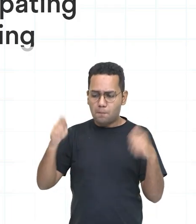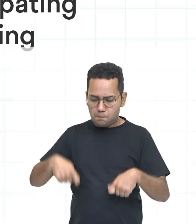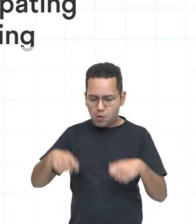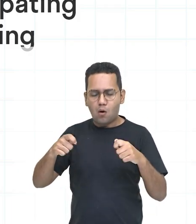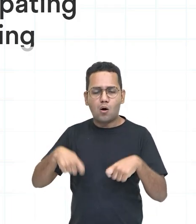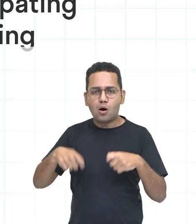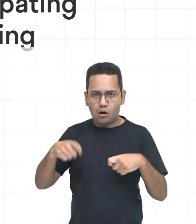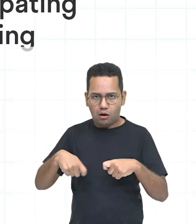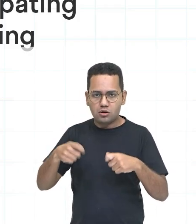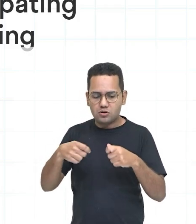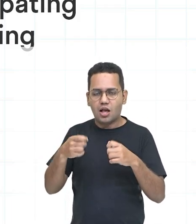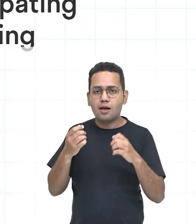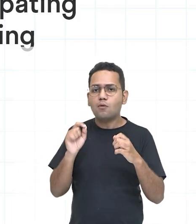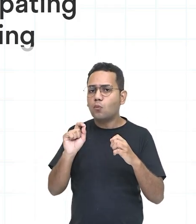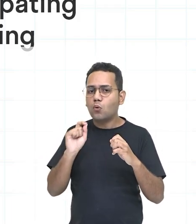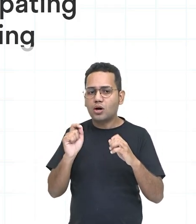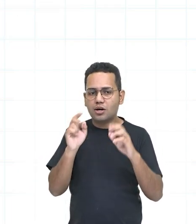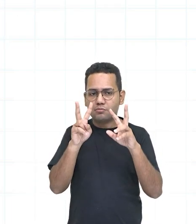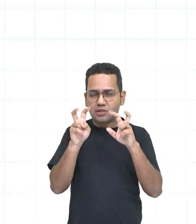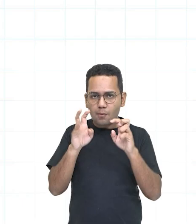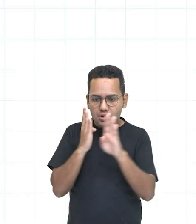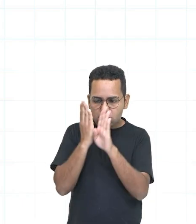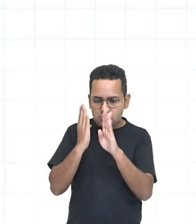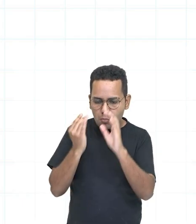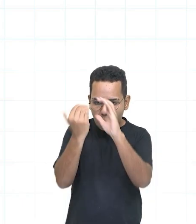acompanhar e postar as suas descobertas.